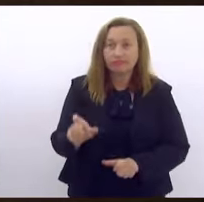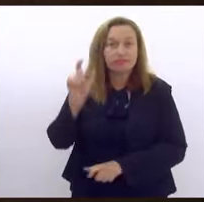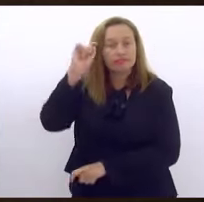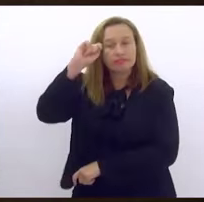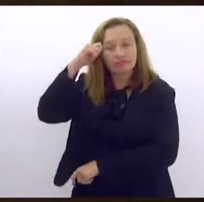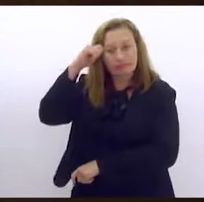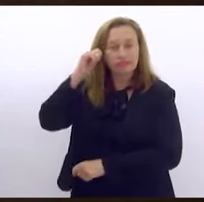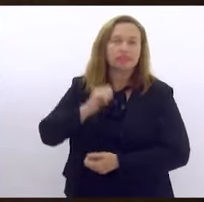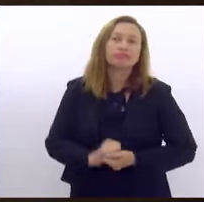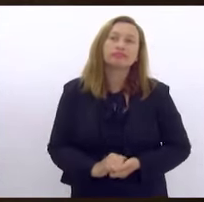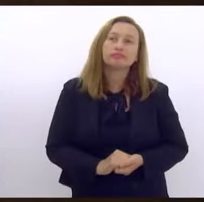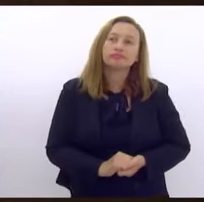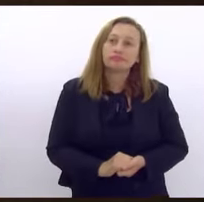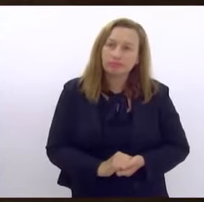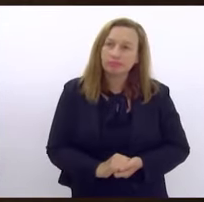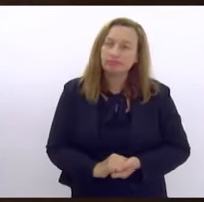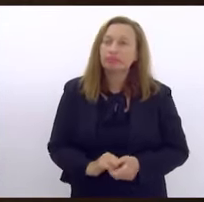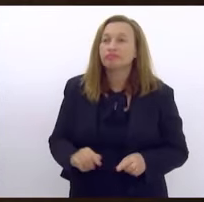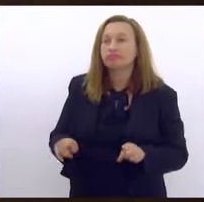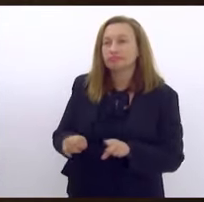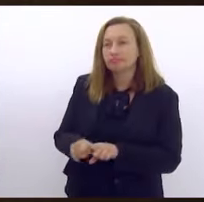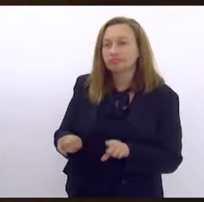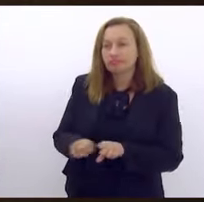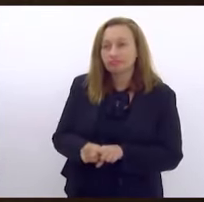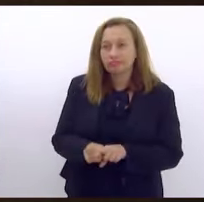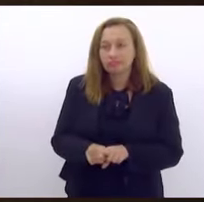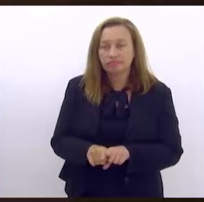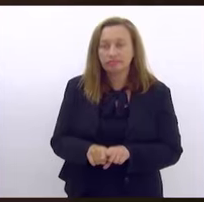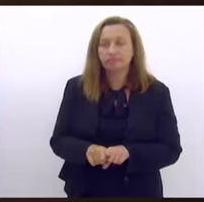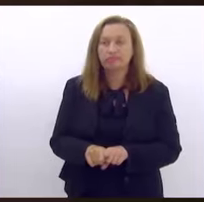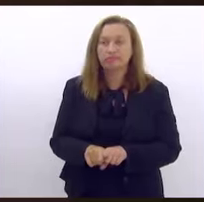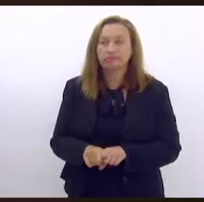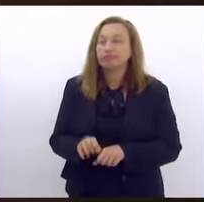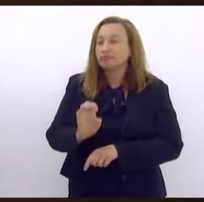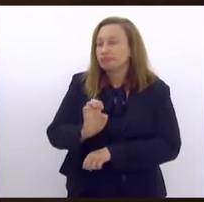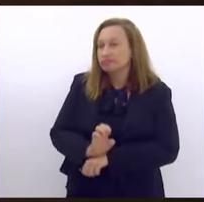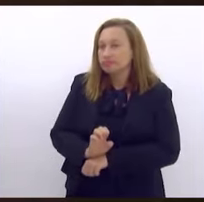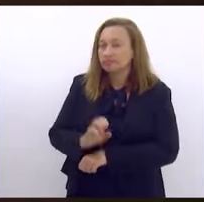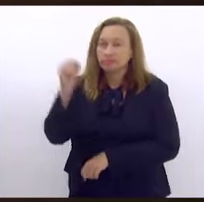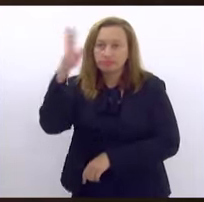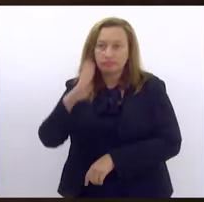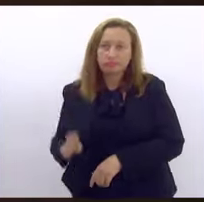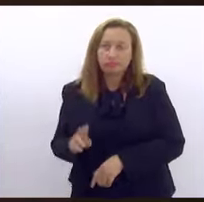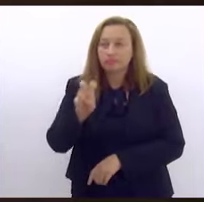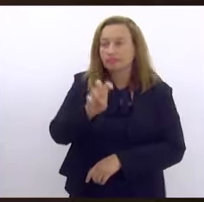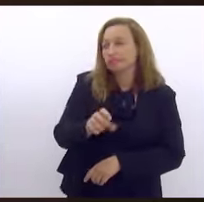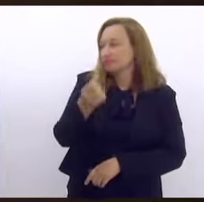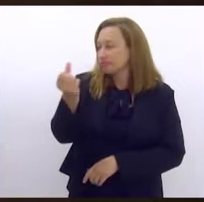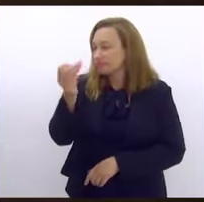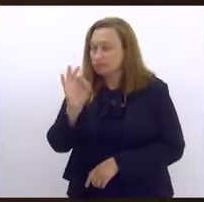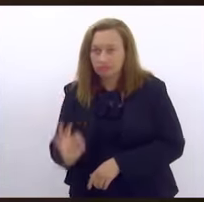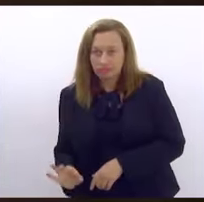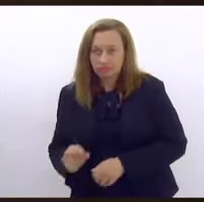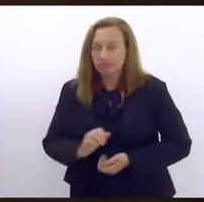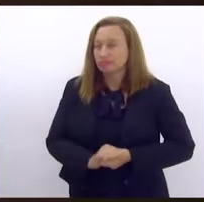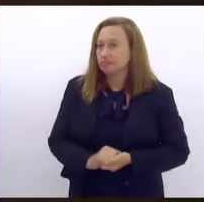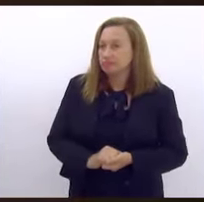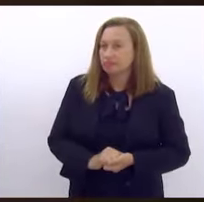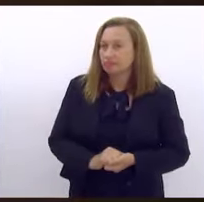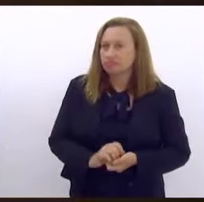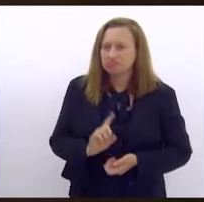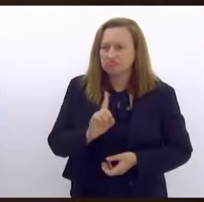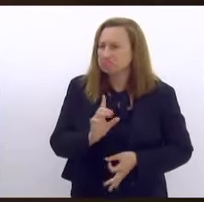pessoas negras que também são, no nosso estado, no nosso Brasil, 56% da população. E não